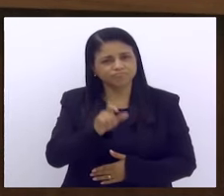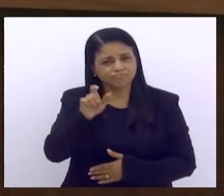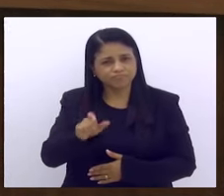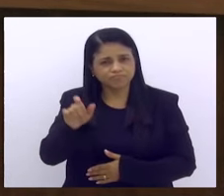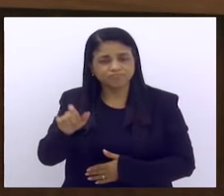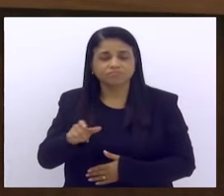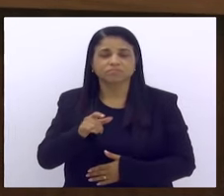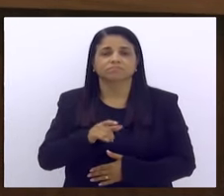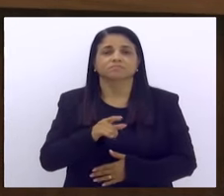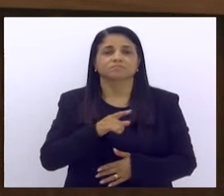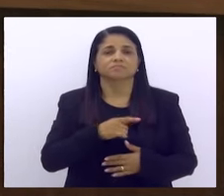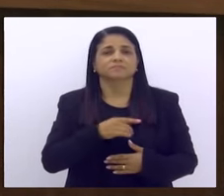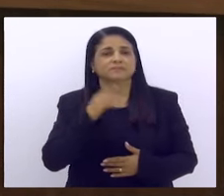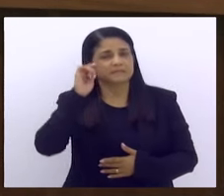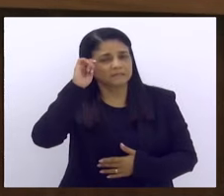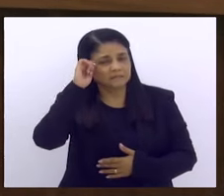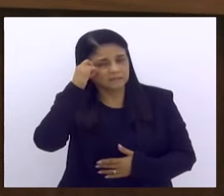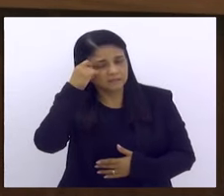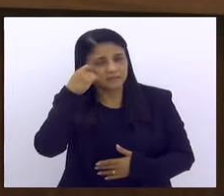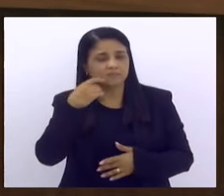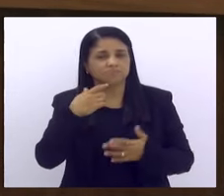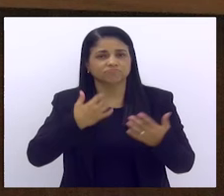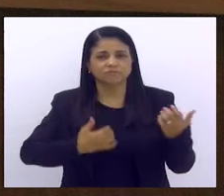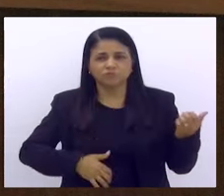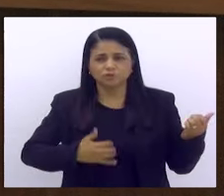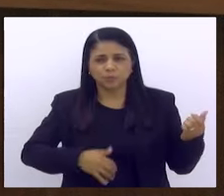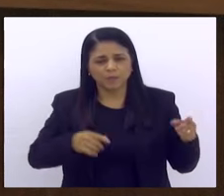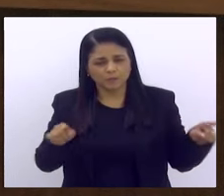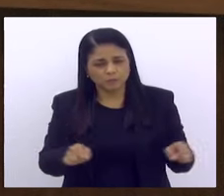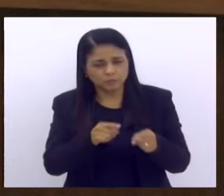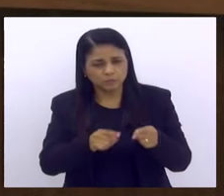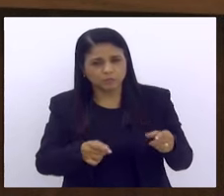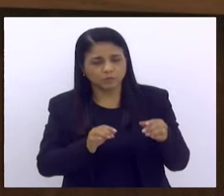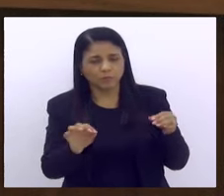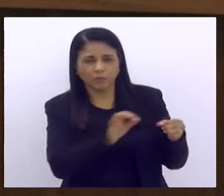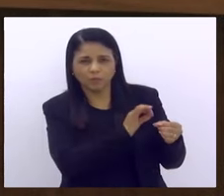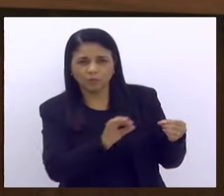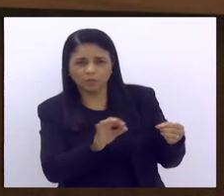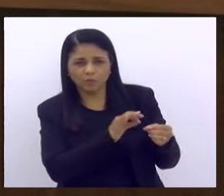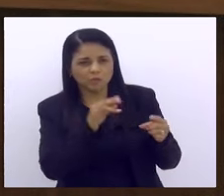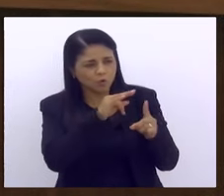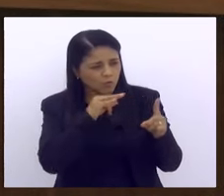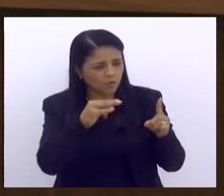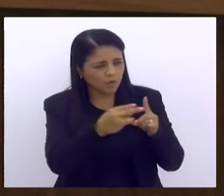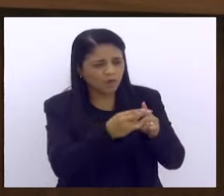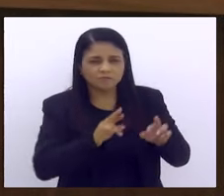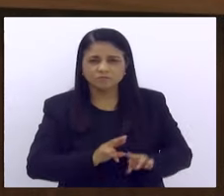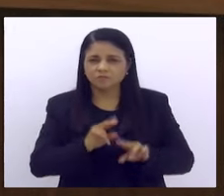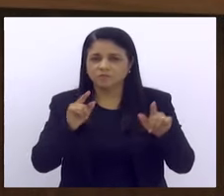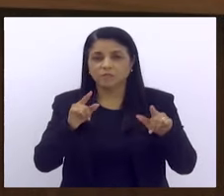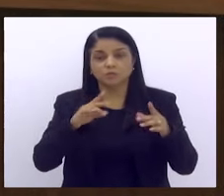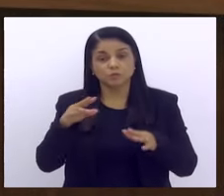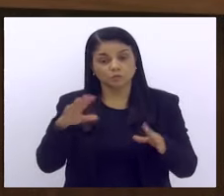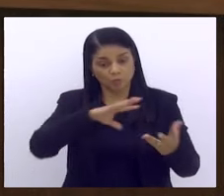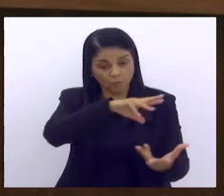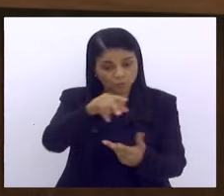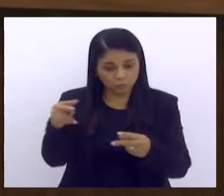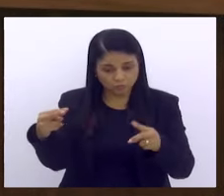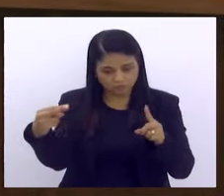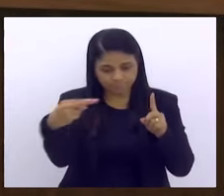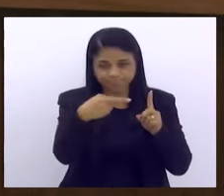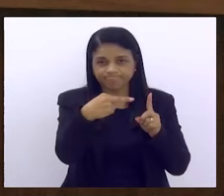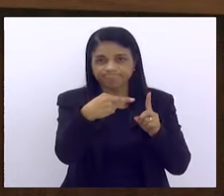instrumentos musicais, têm outra perspectiva de vida e outra forma de olhar e ser olhado pelo mundo. Nesse momento,